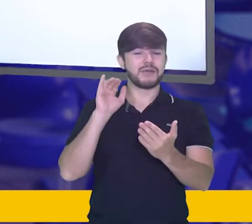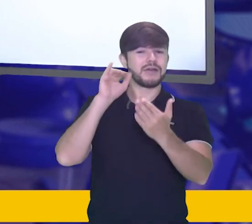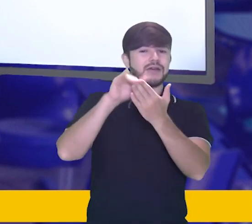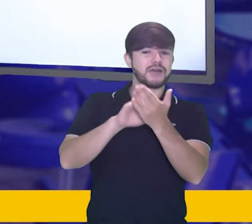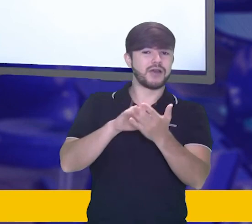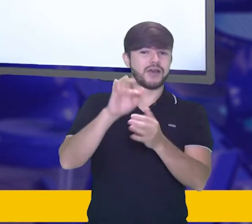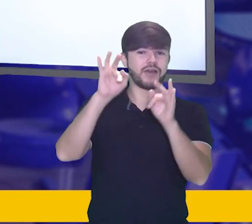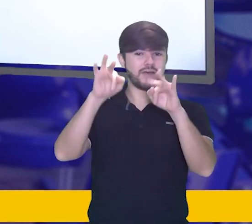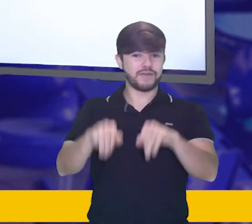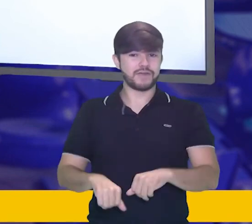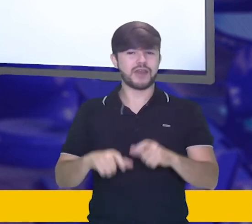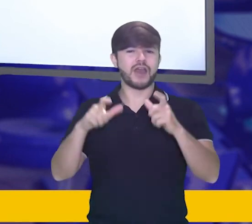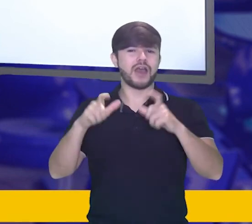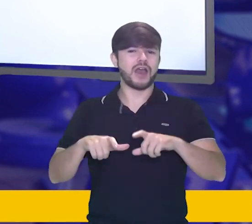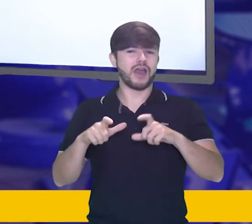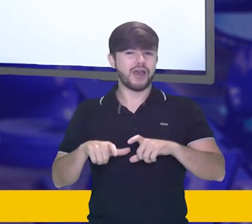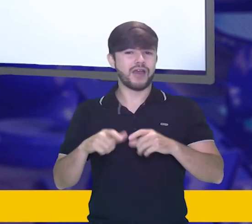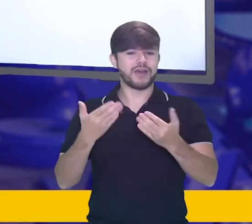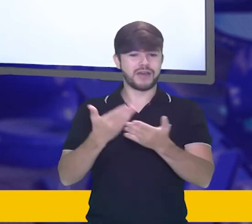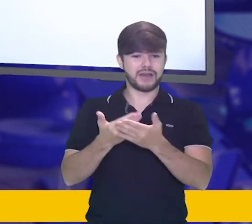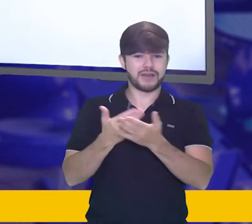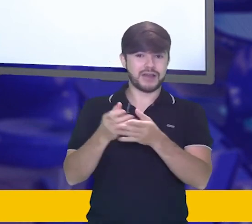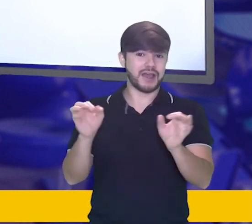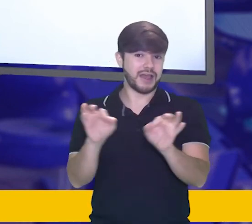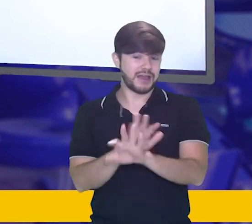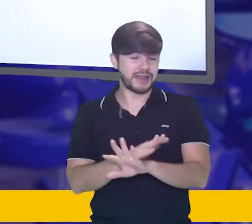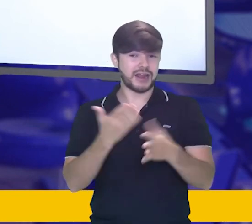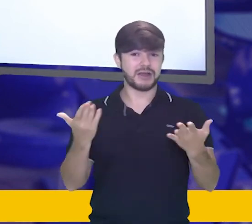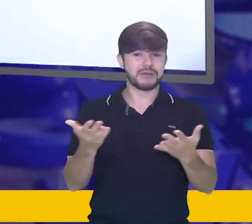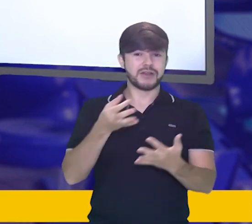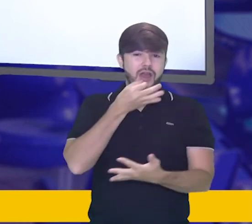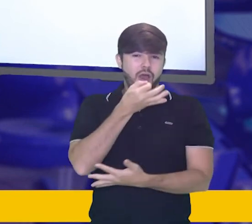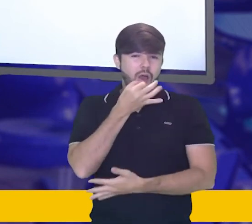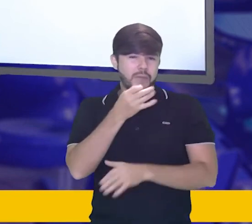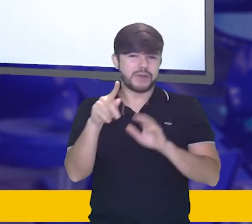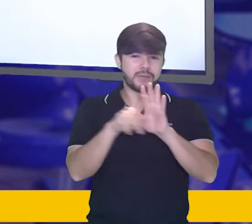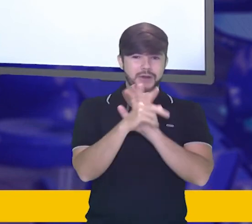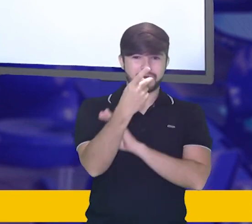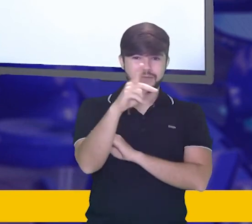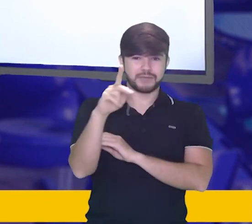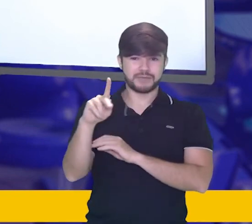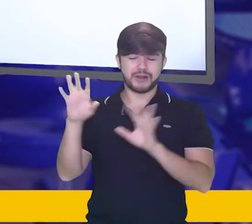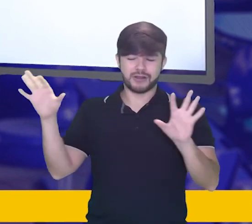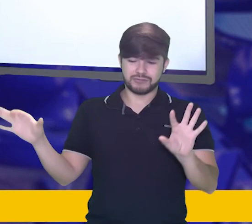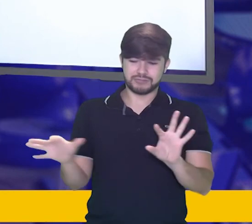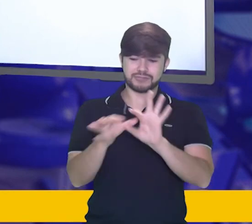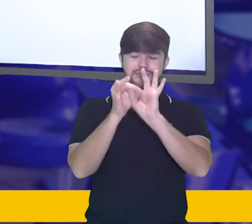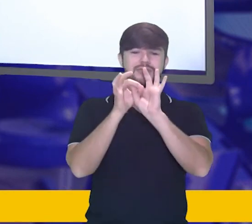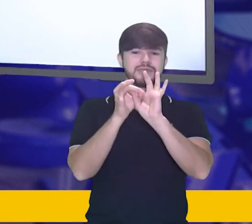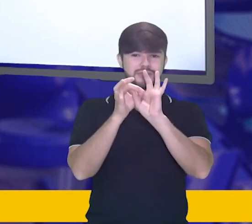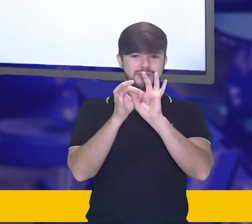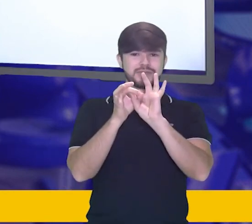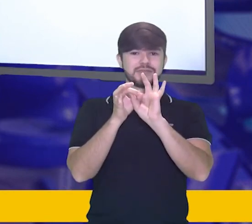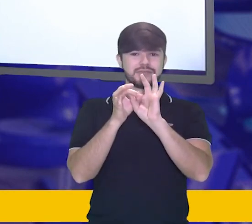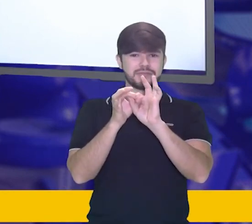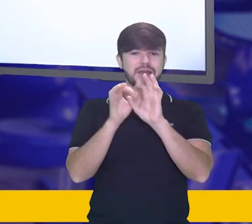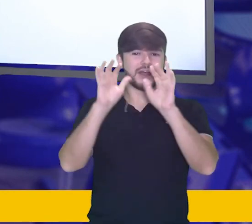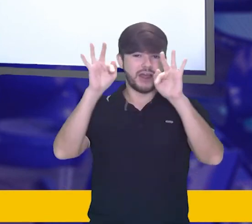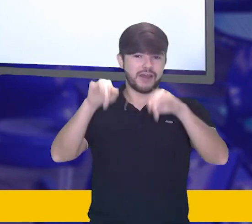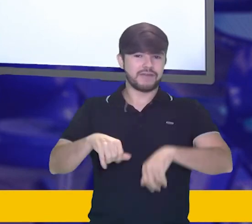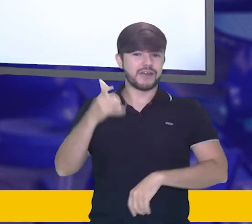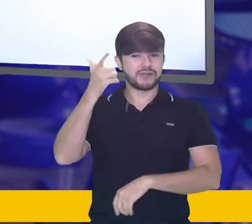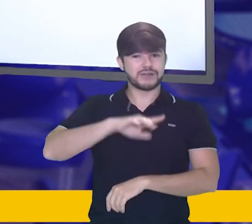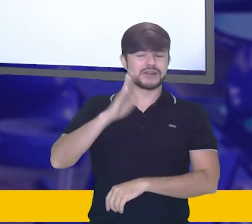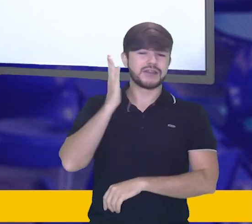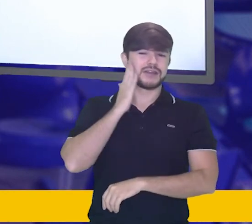chegar num ponto final, aonde a gente termina essa aula com a subjetividade, tentando chegar num consenso e num término para